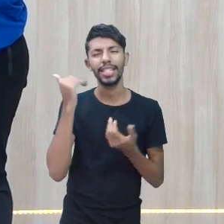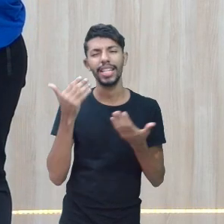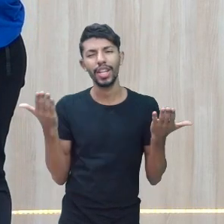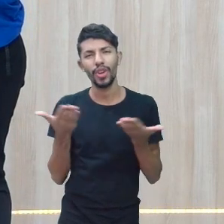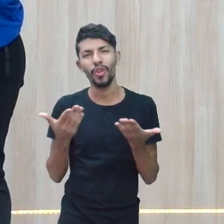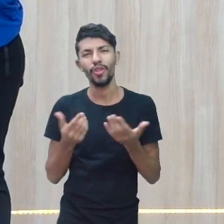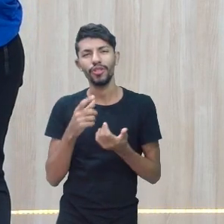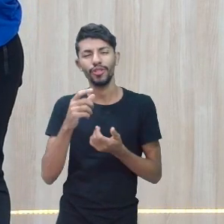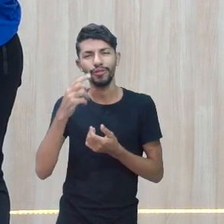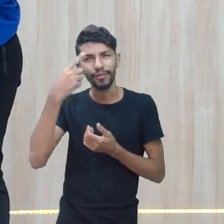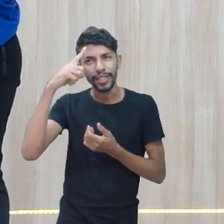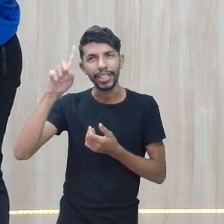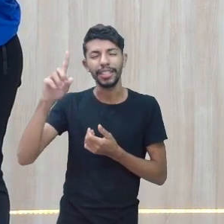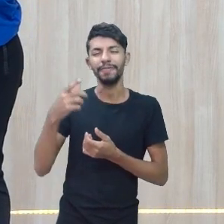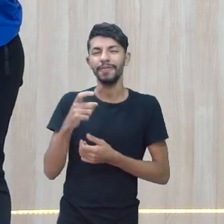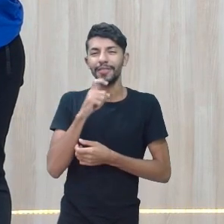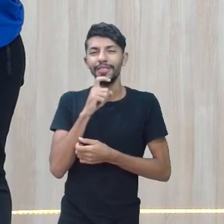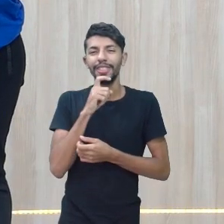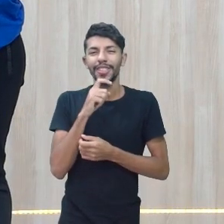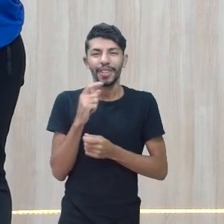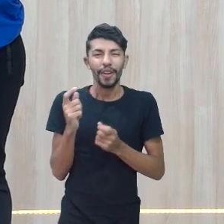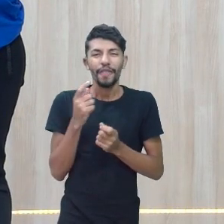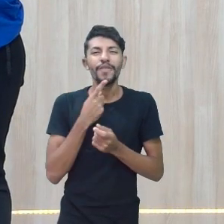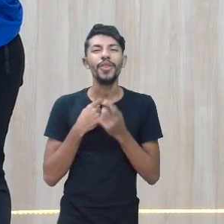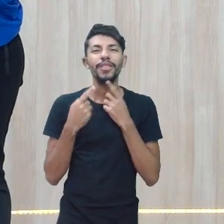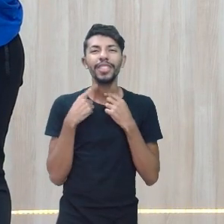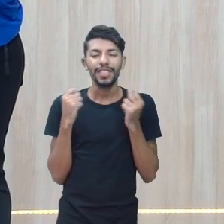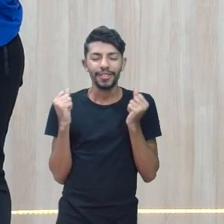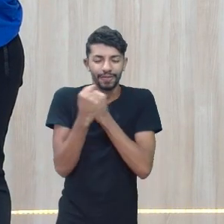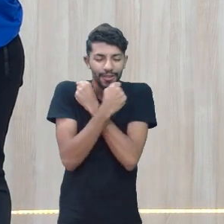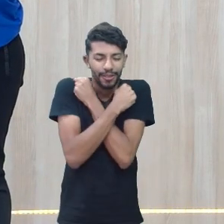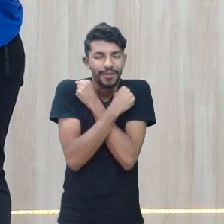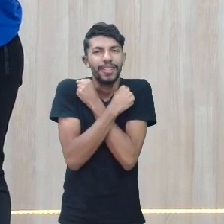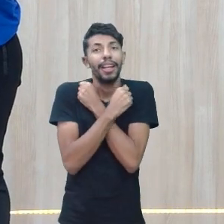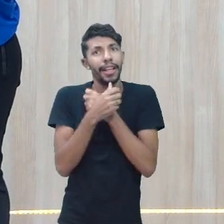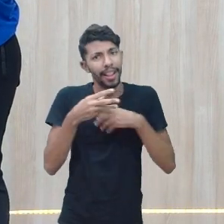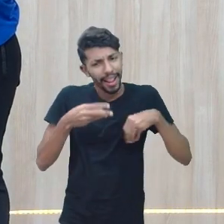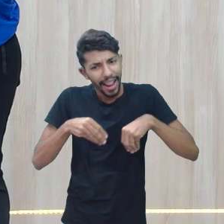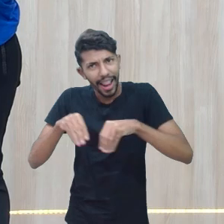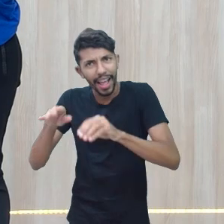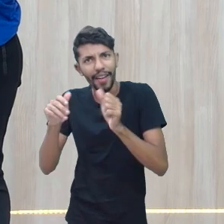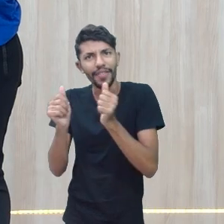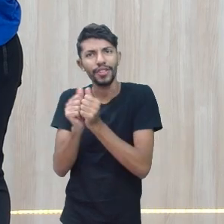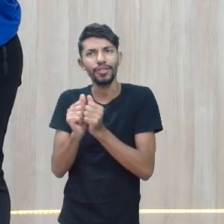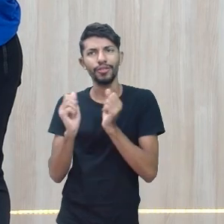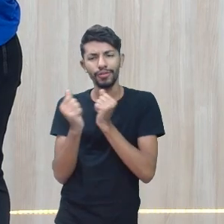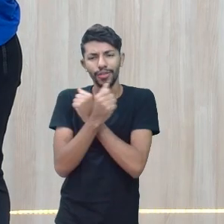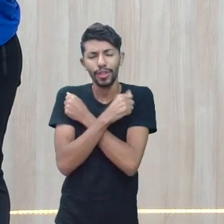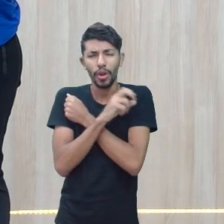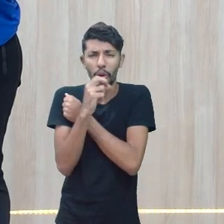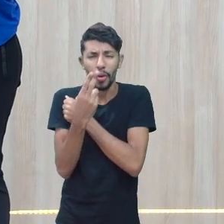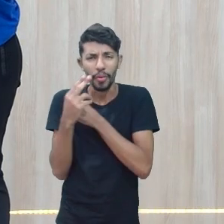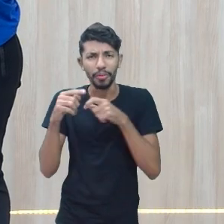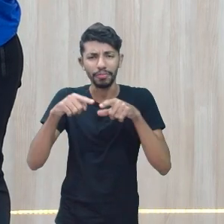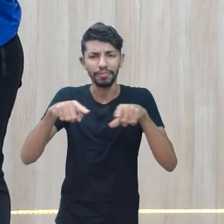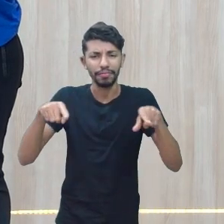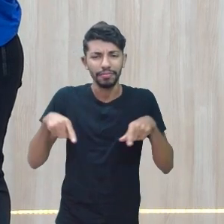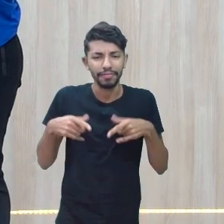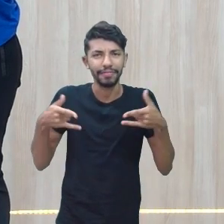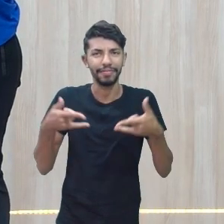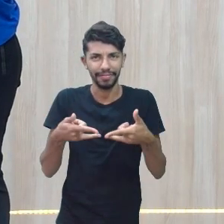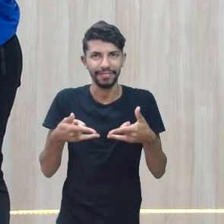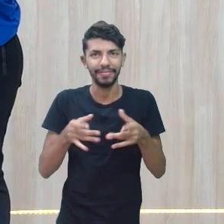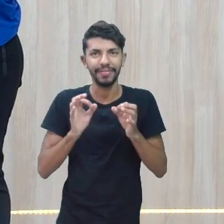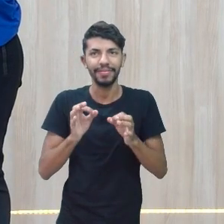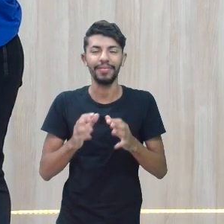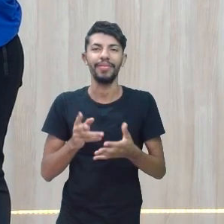é? Aquela vontade de ficar debaixo do cobertor, leva o cobertor para a sala ou até mesmo no quarto e